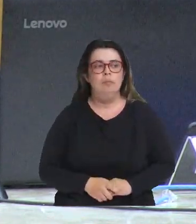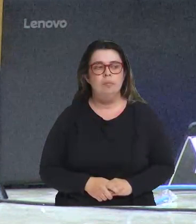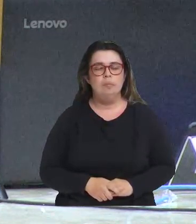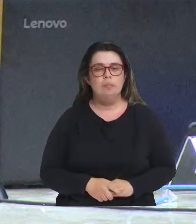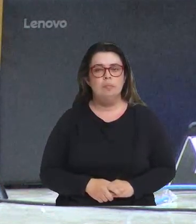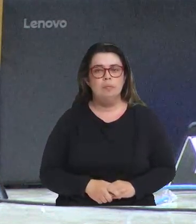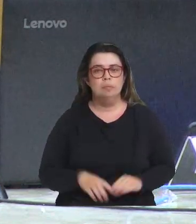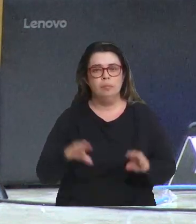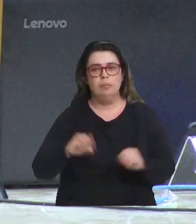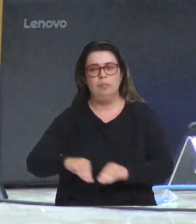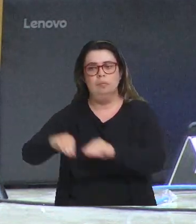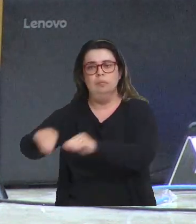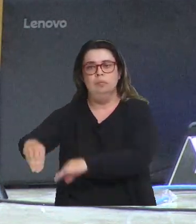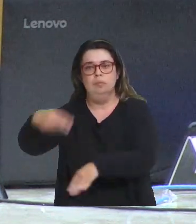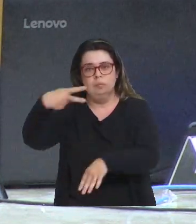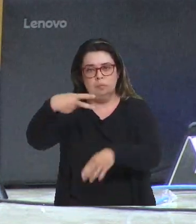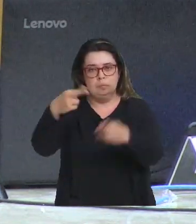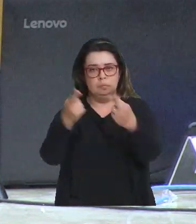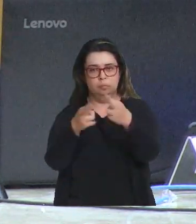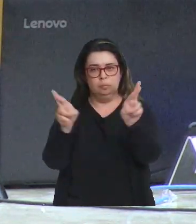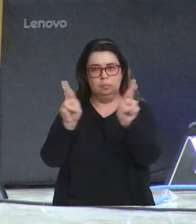120/2021, adiado por duas sessões.